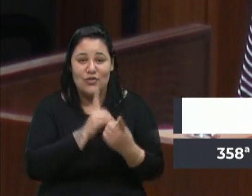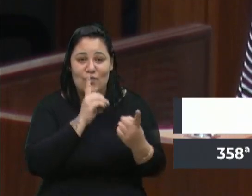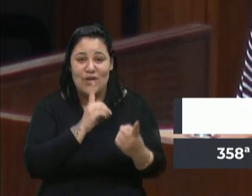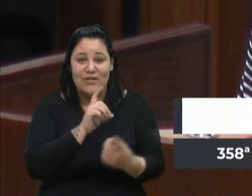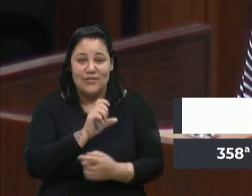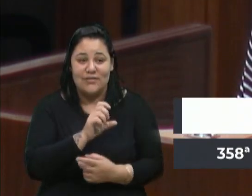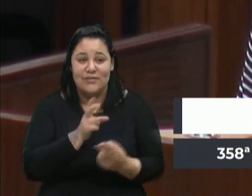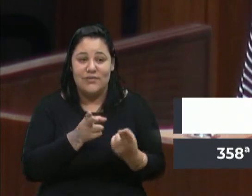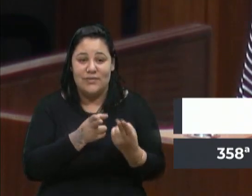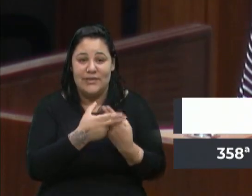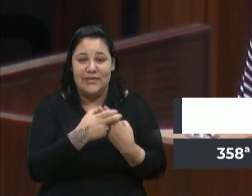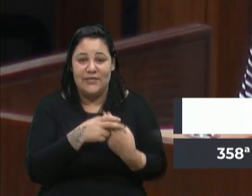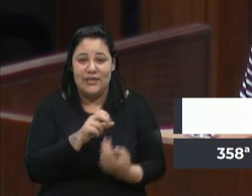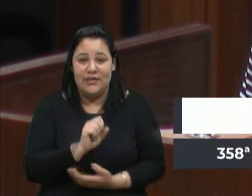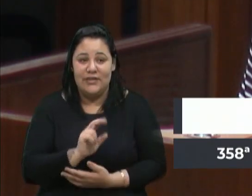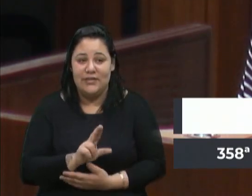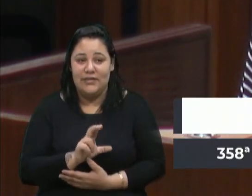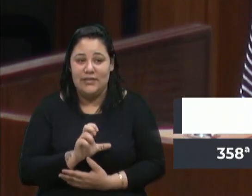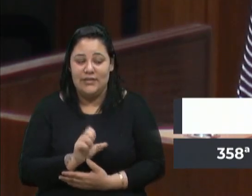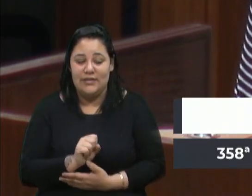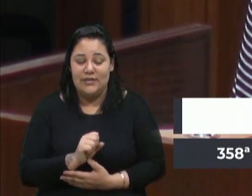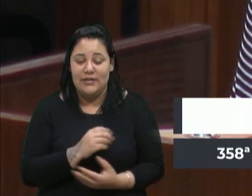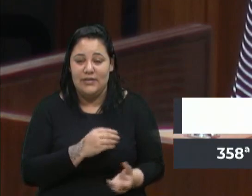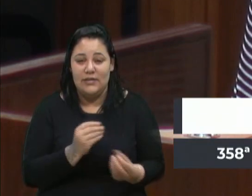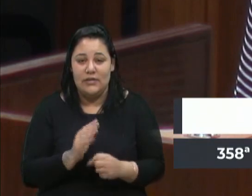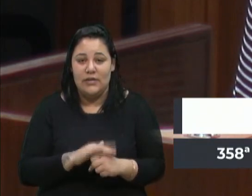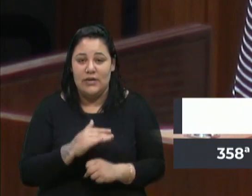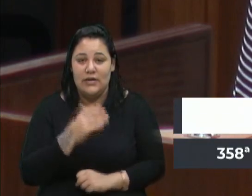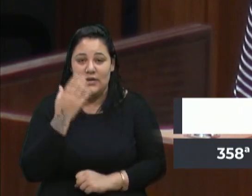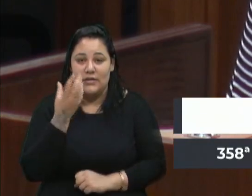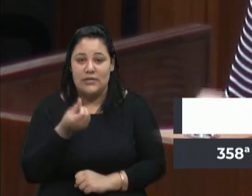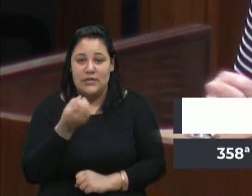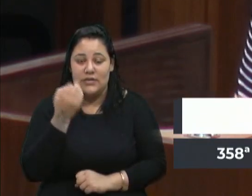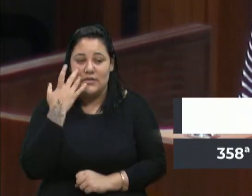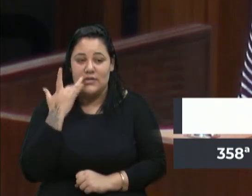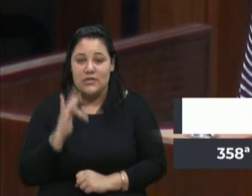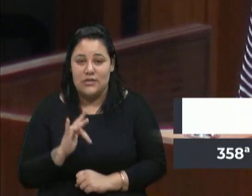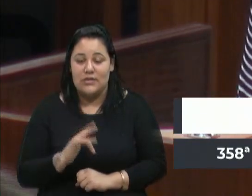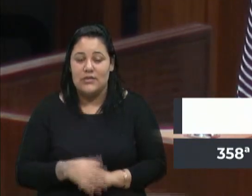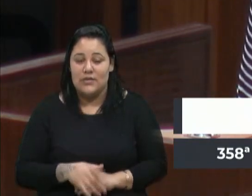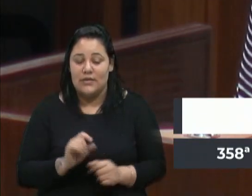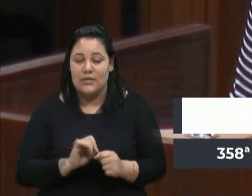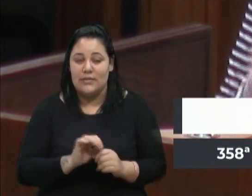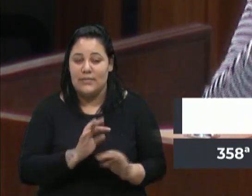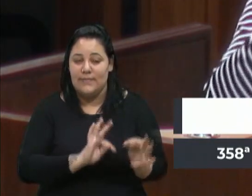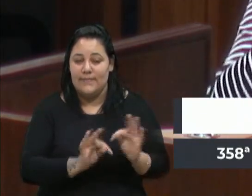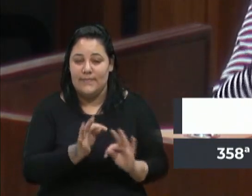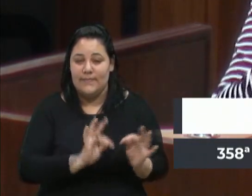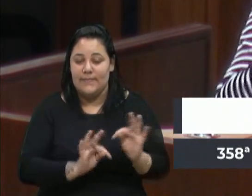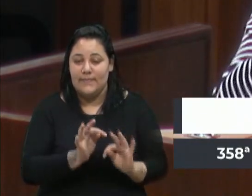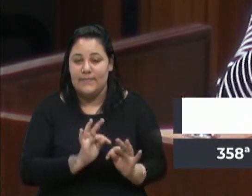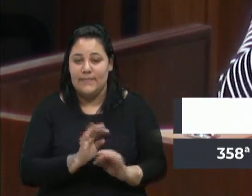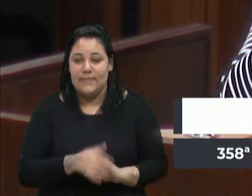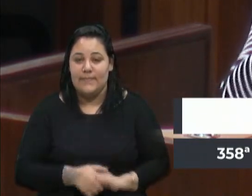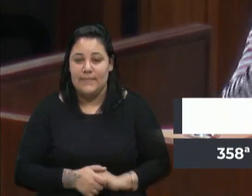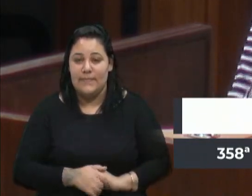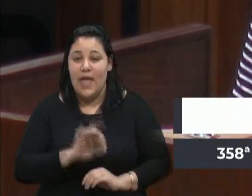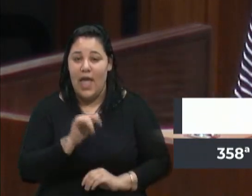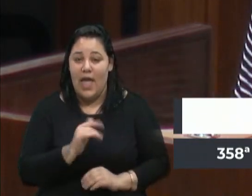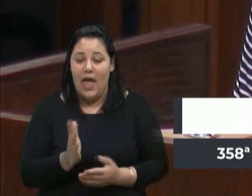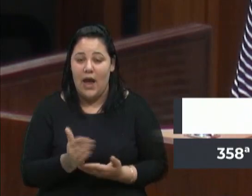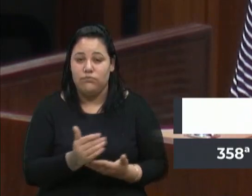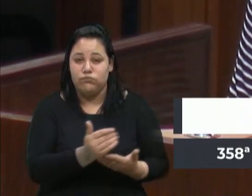SUS levam muito mais do que 60 dias para fazer o tratamento. Isso são dados